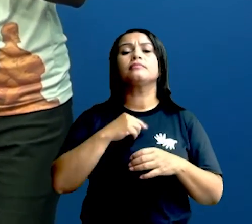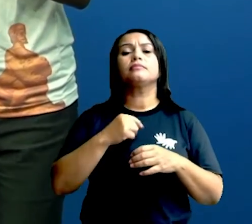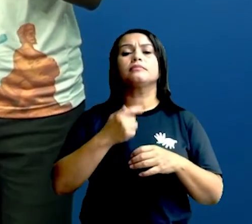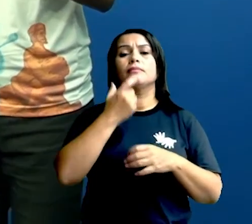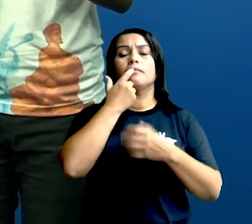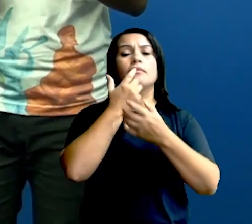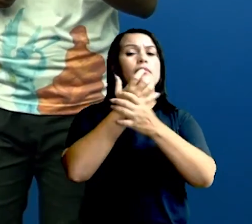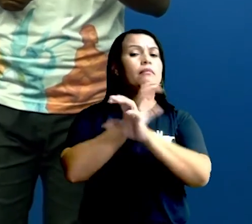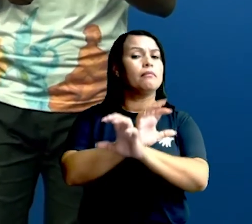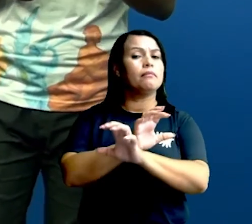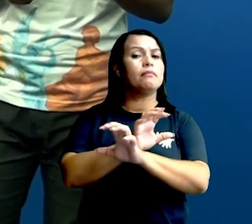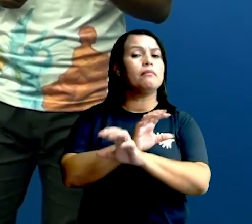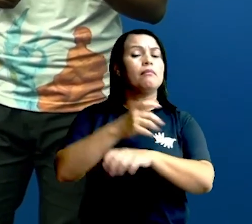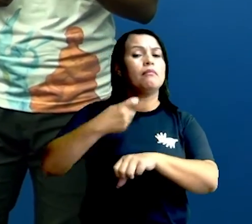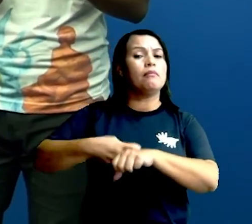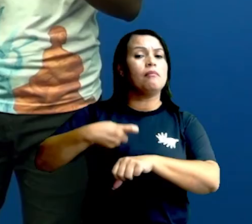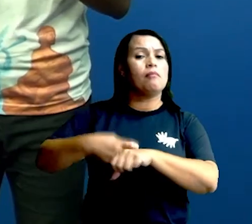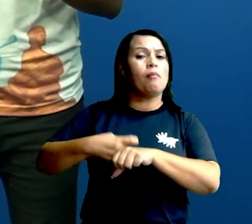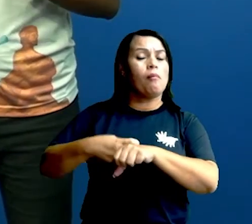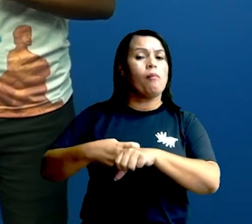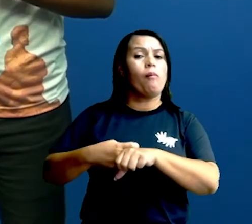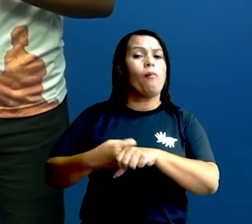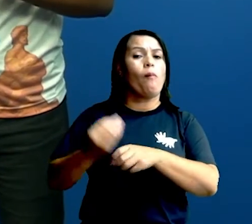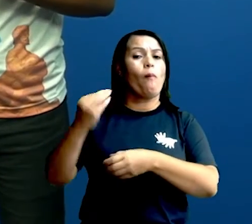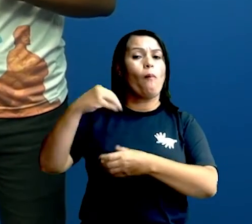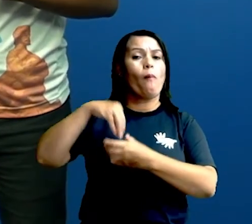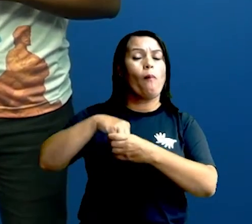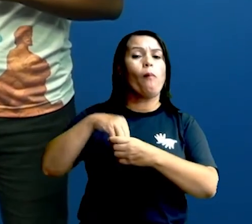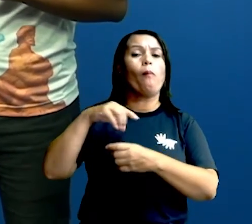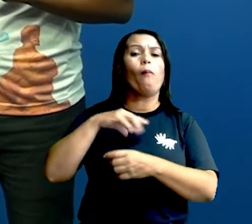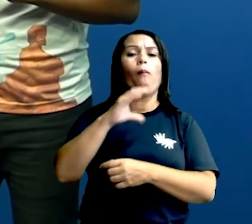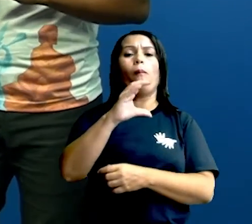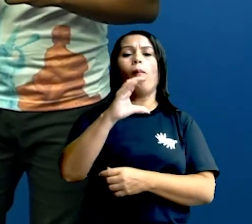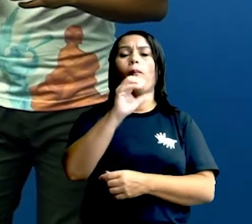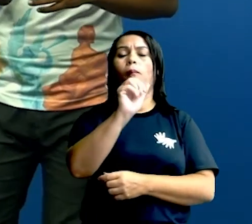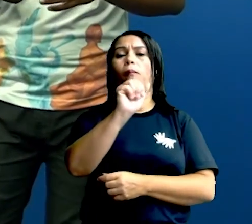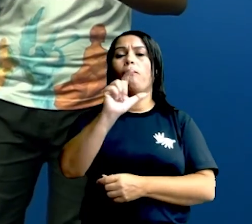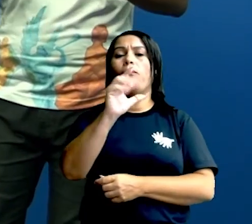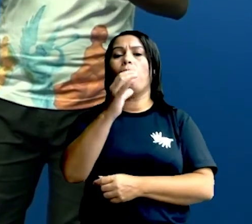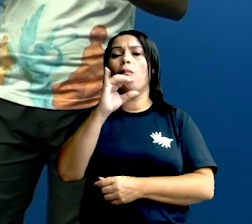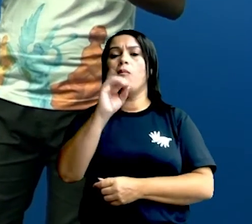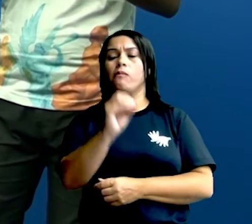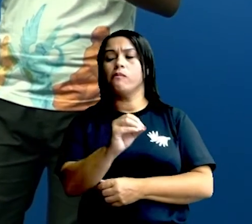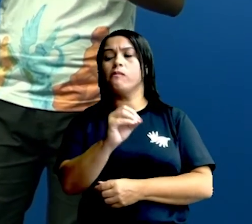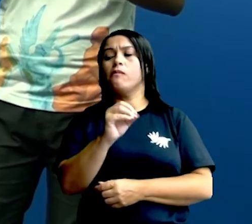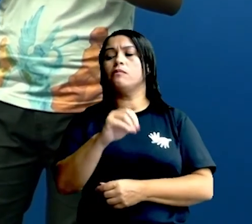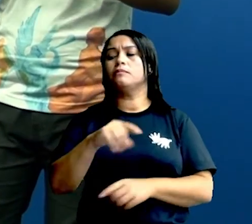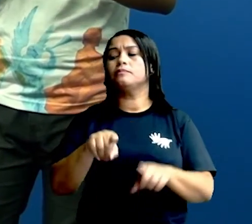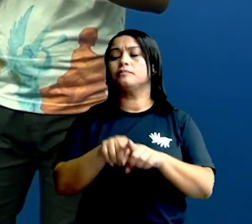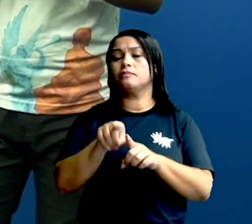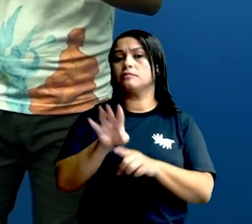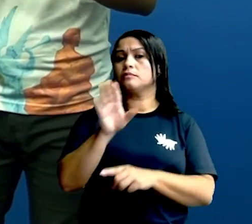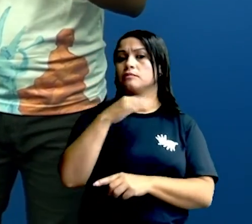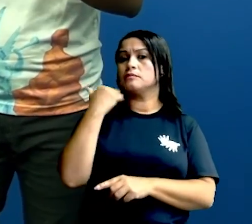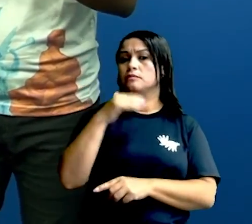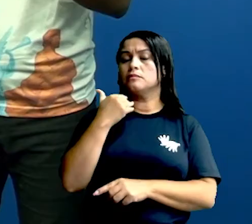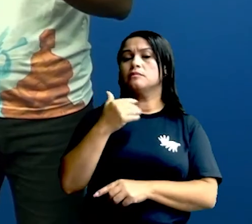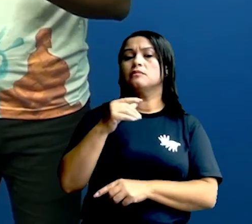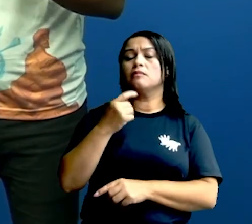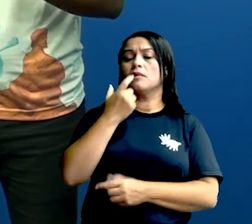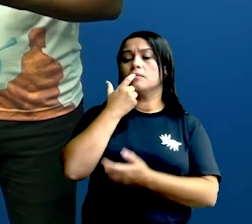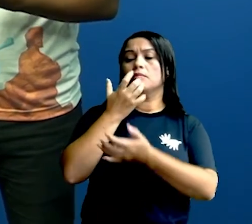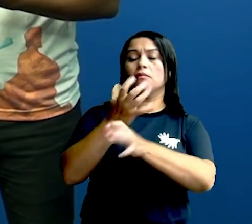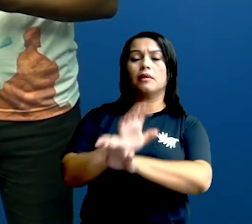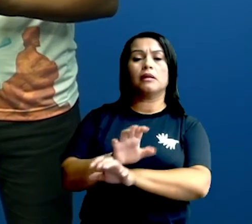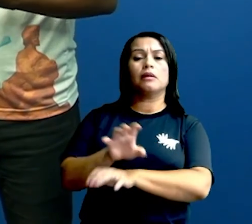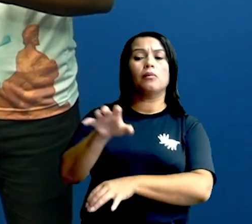esqueleto é sólido, interno, é formado de cálcio, e quando elas morrem, elas deixam aquele esqueleto, não fica